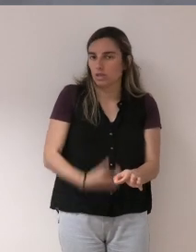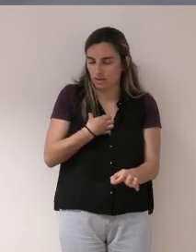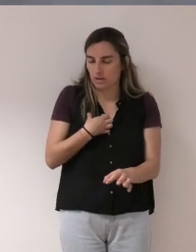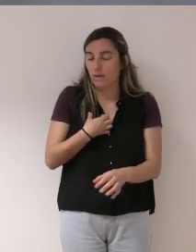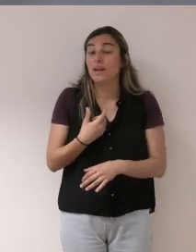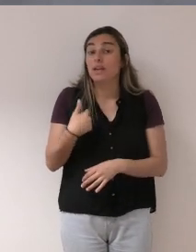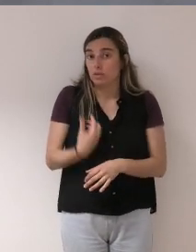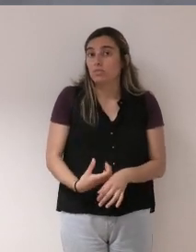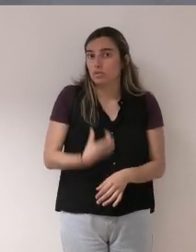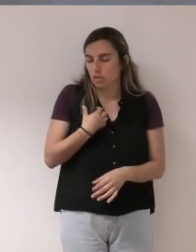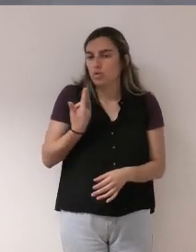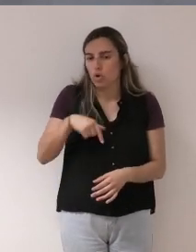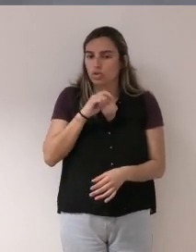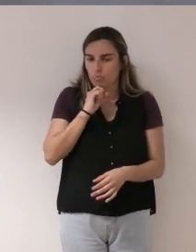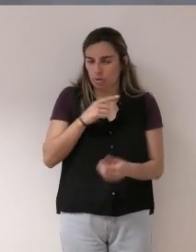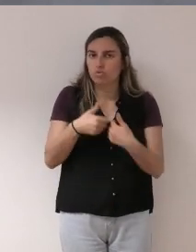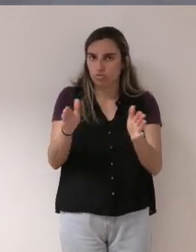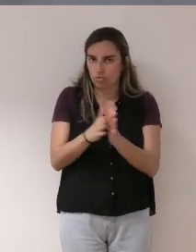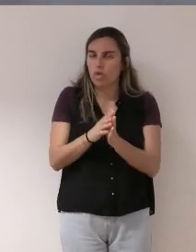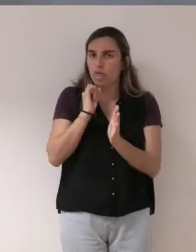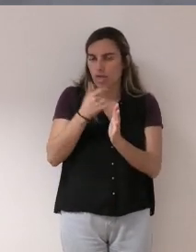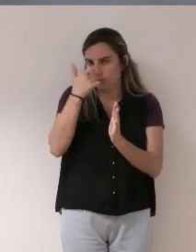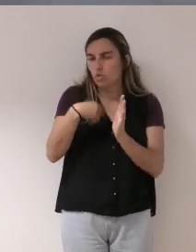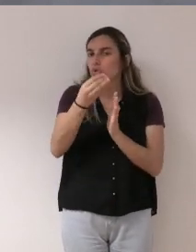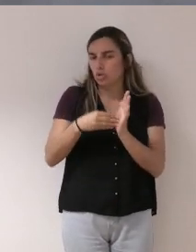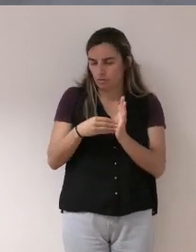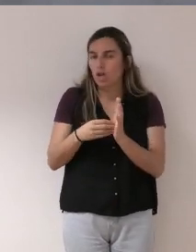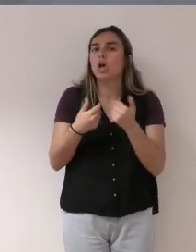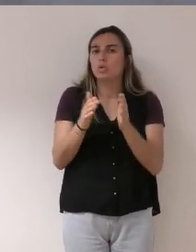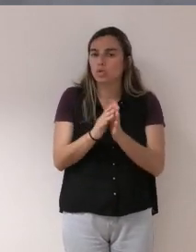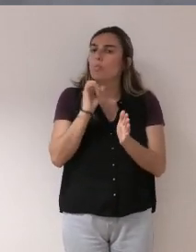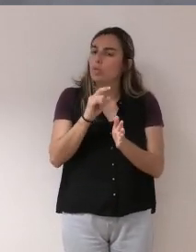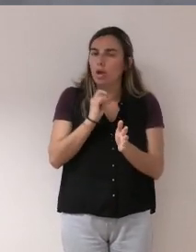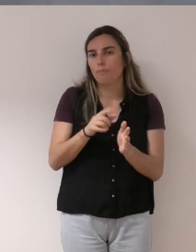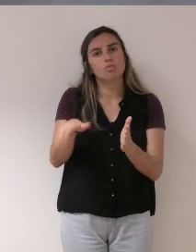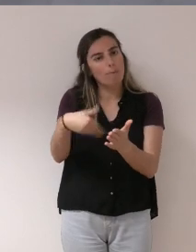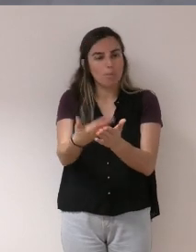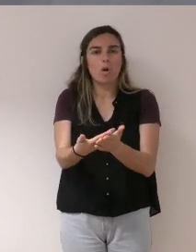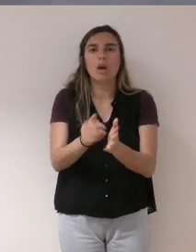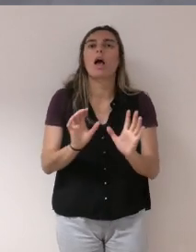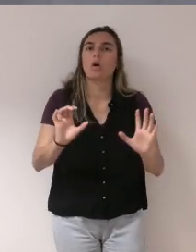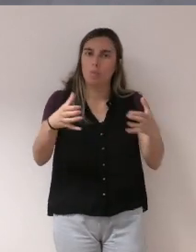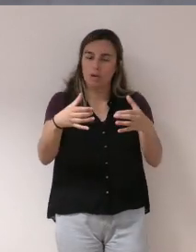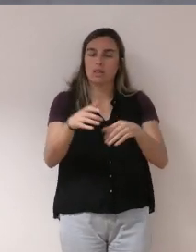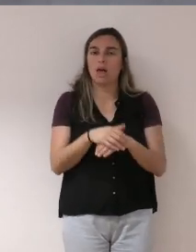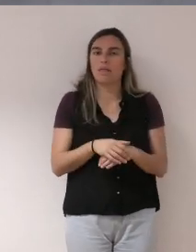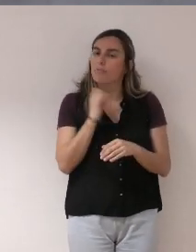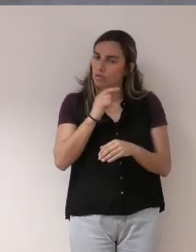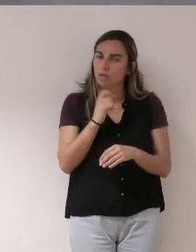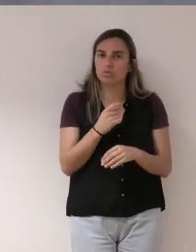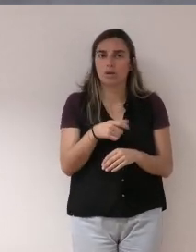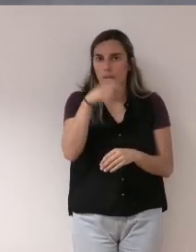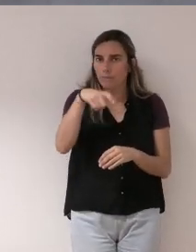Assumo que, objetivamente, todos podemos escrever. Objetivamente, todos podemos propor à comunidade